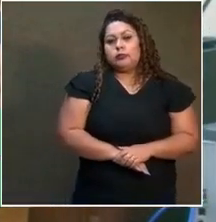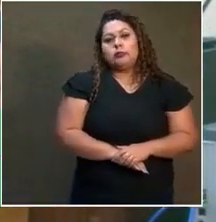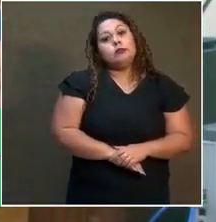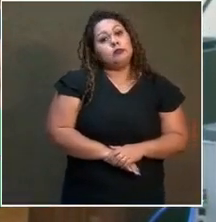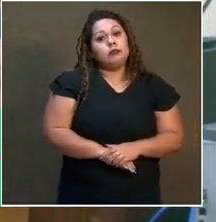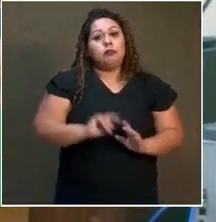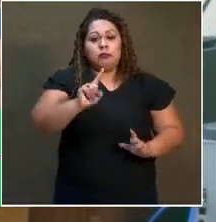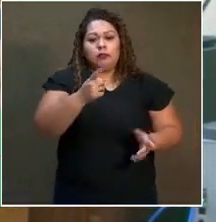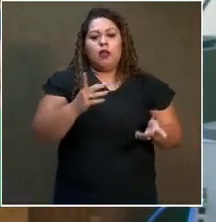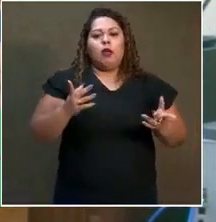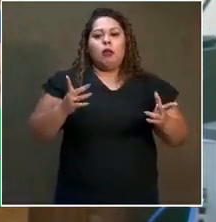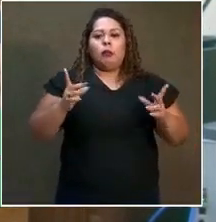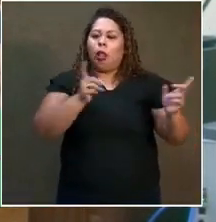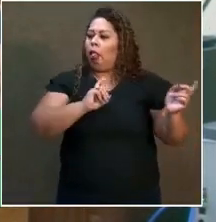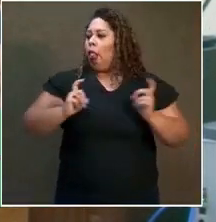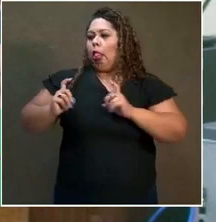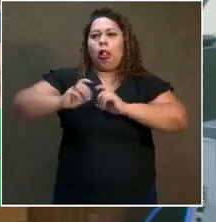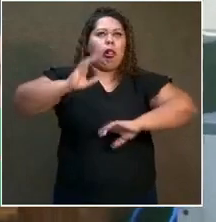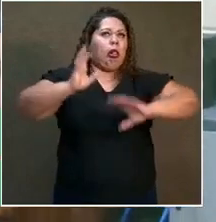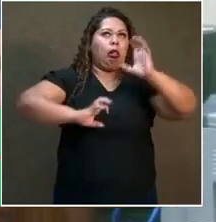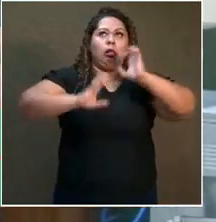Após a discussão, é claro.